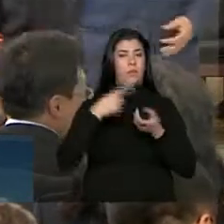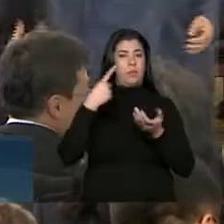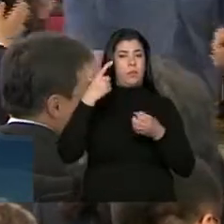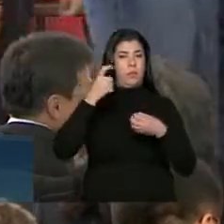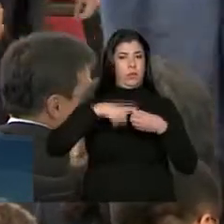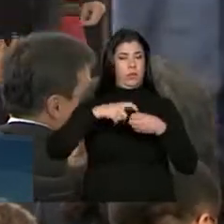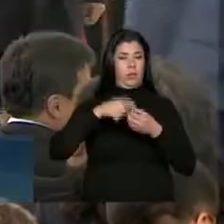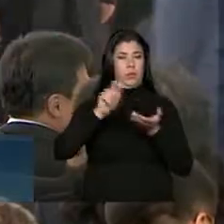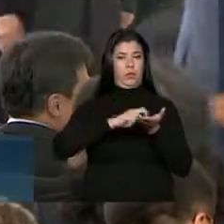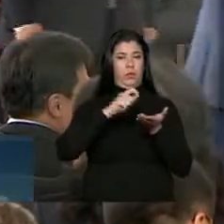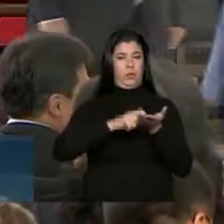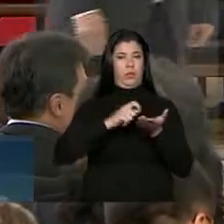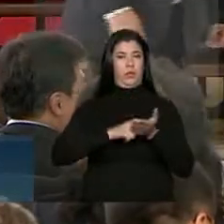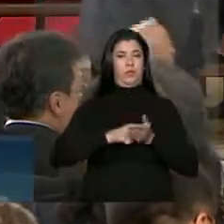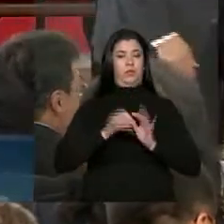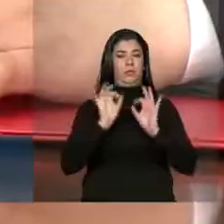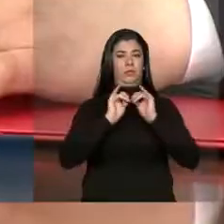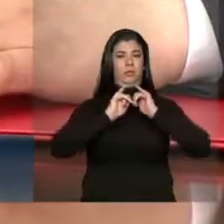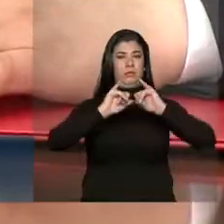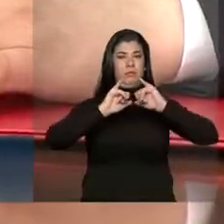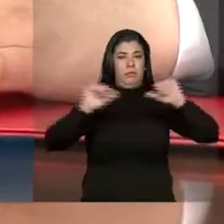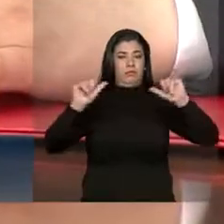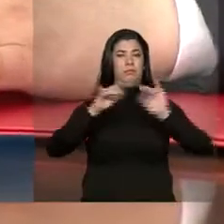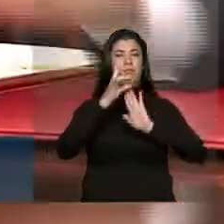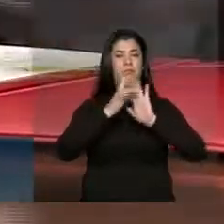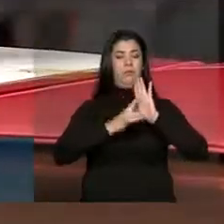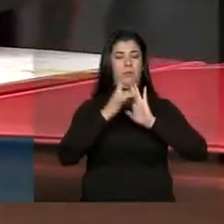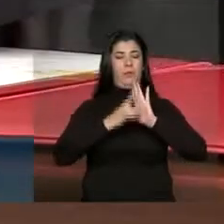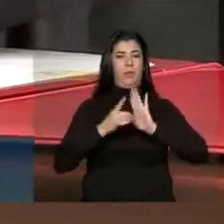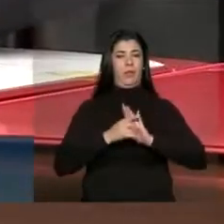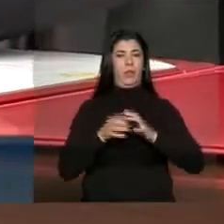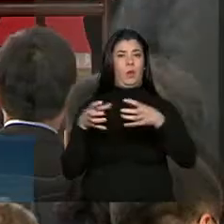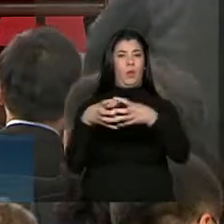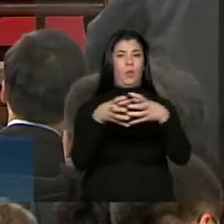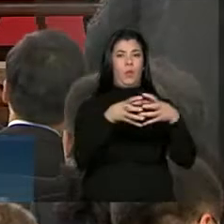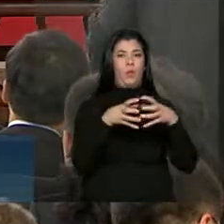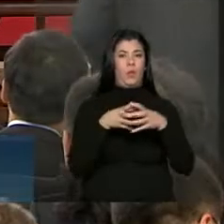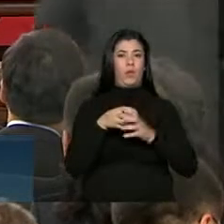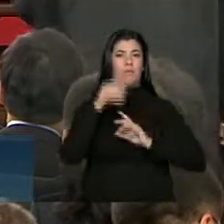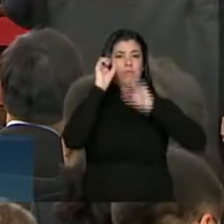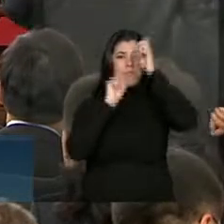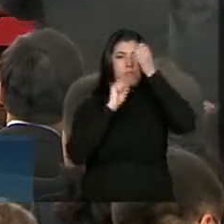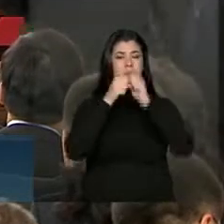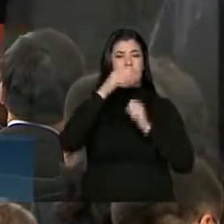para instalação de complexo siderúrgico no Maranhão.